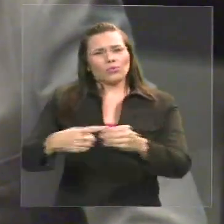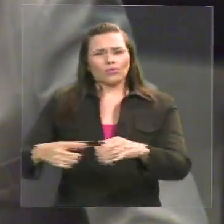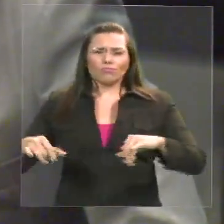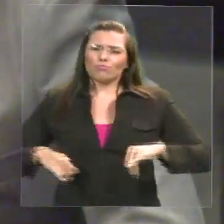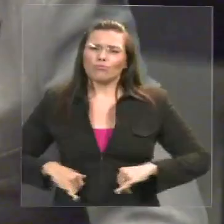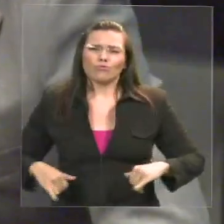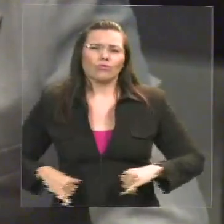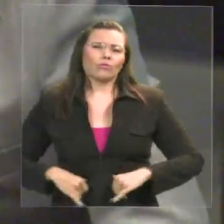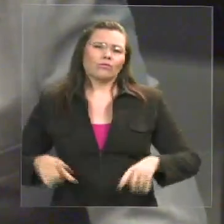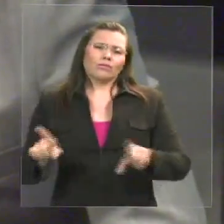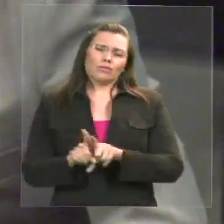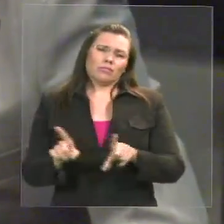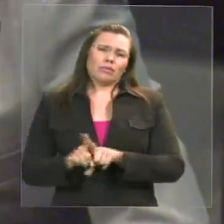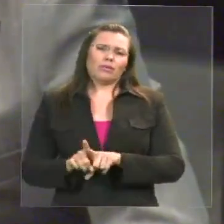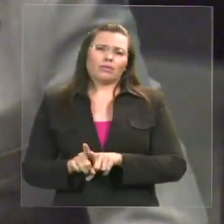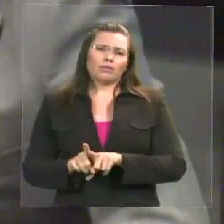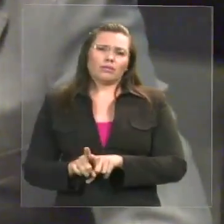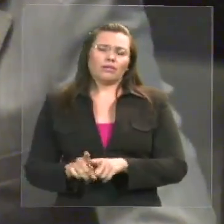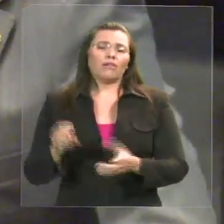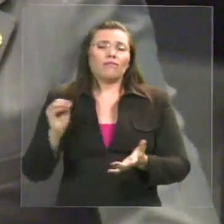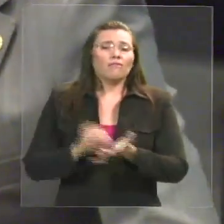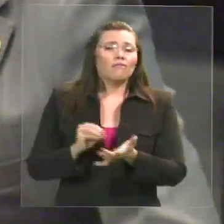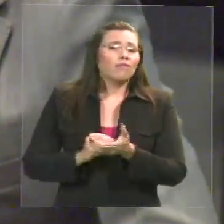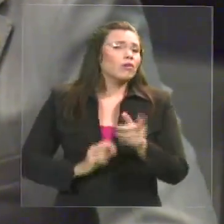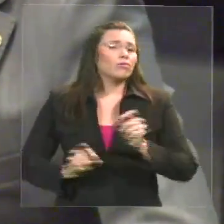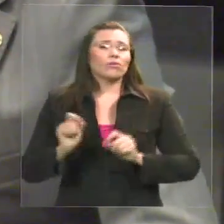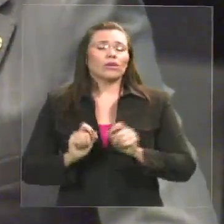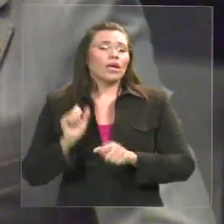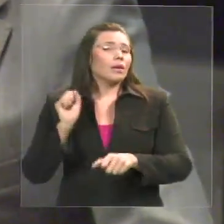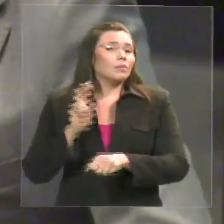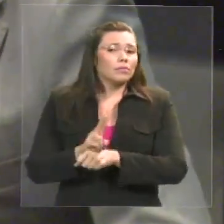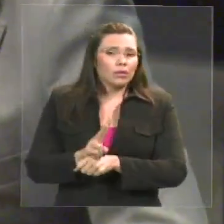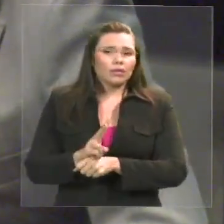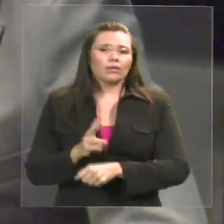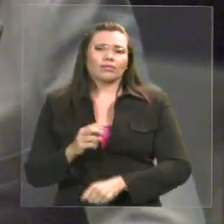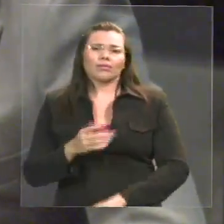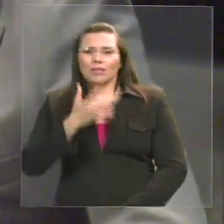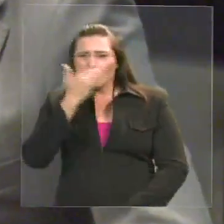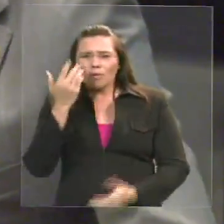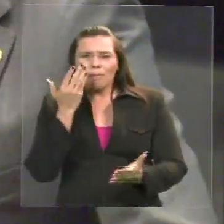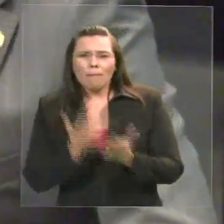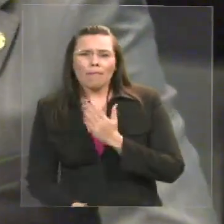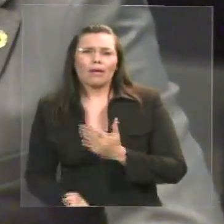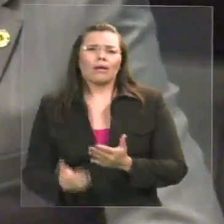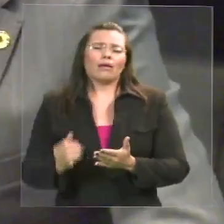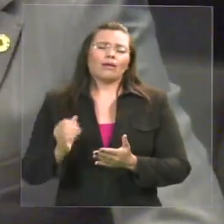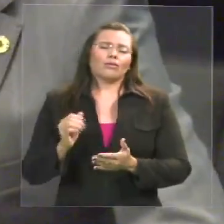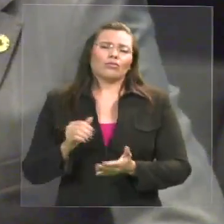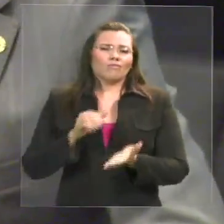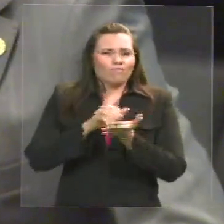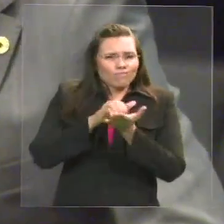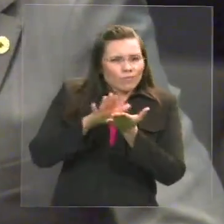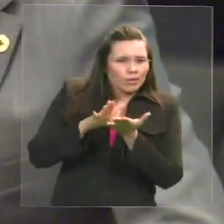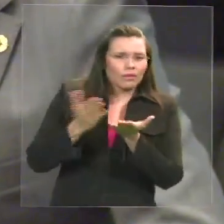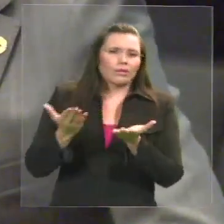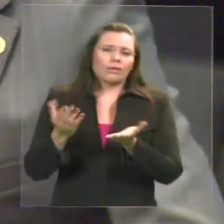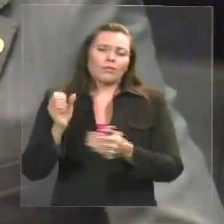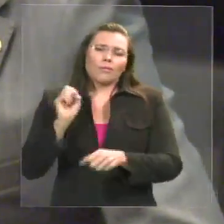O desemprego, a dificuldade da geração de novos postos de trabalho, com todo o esforço, o